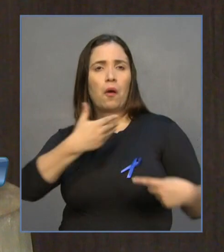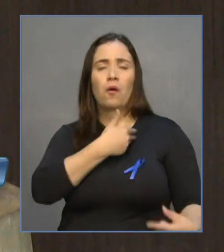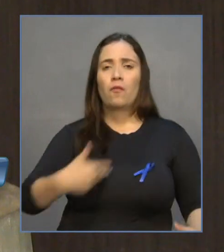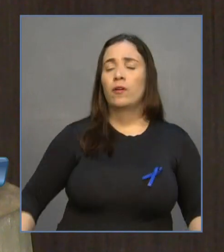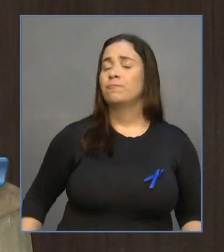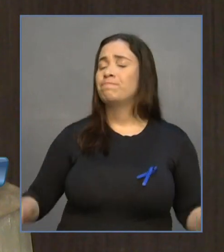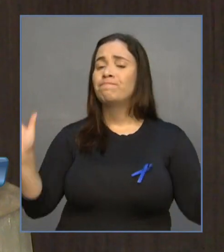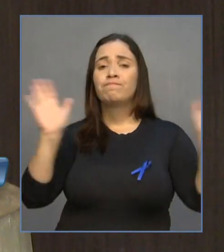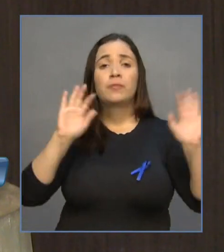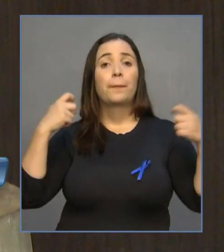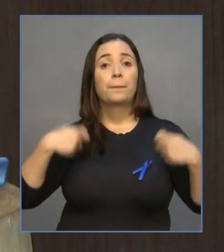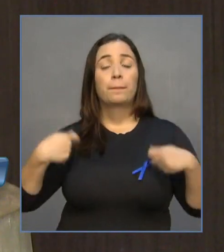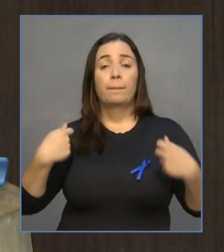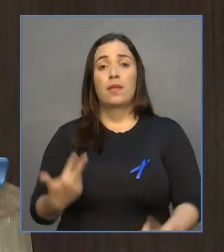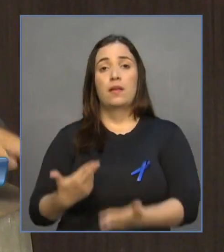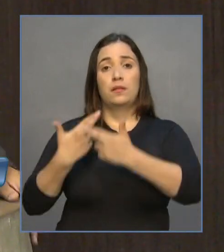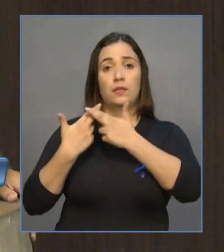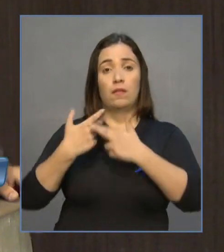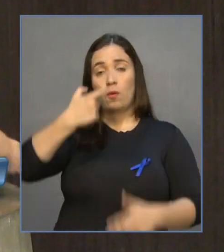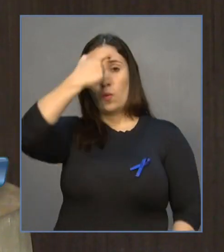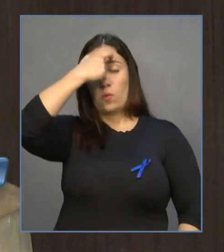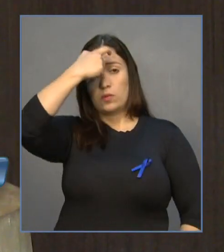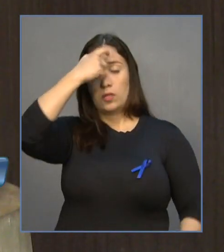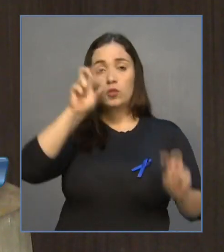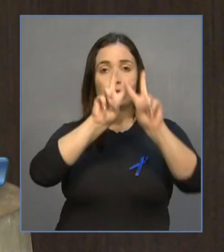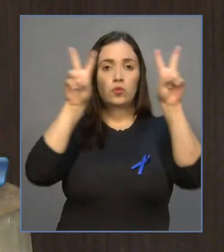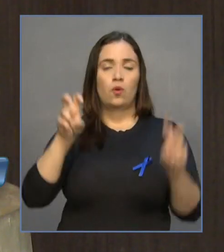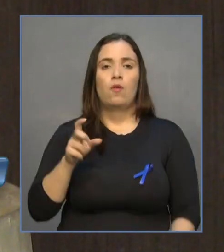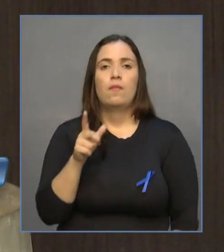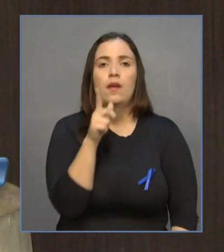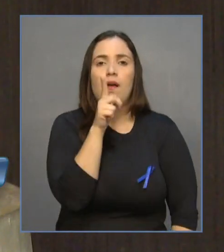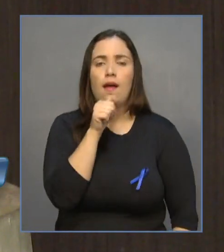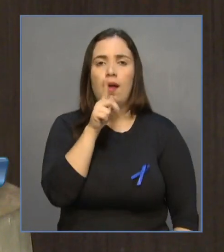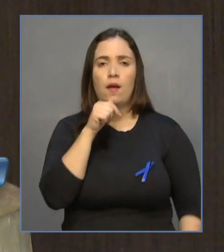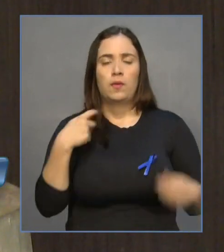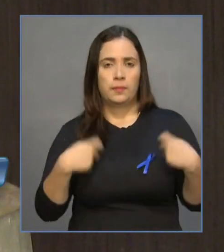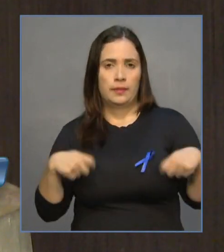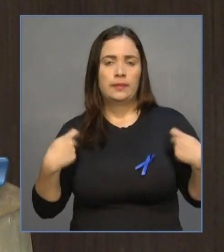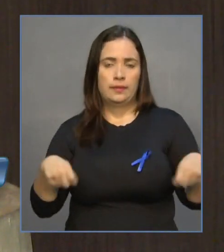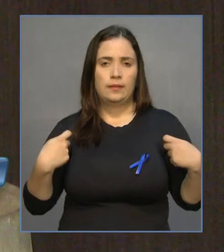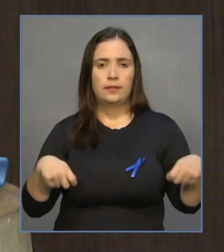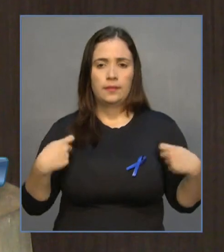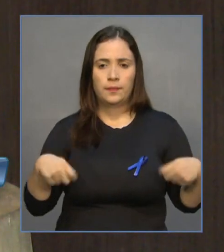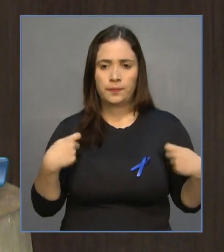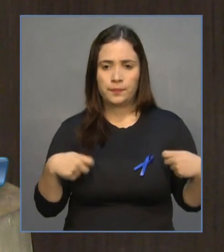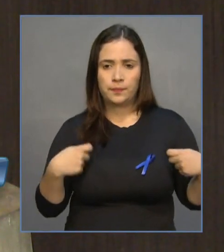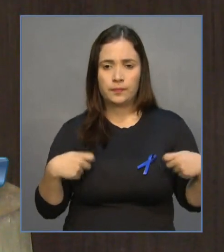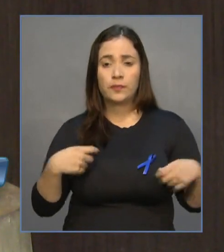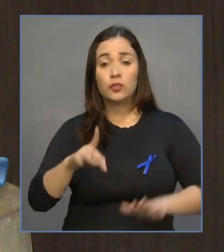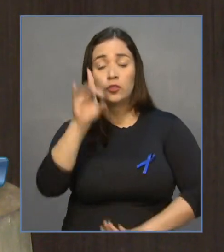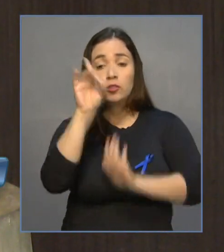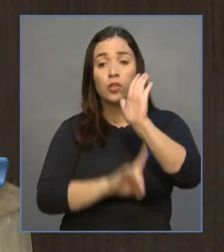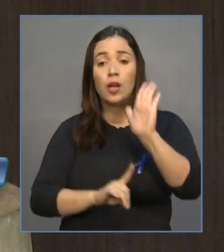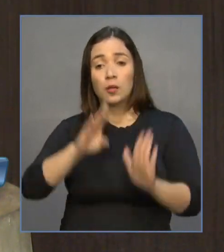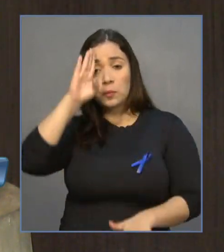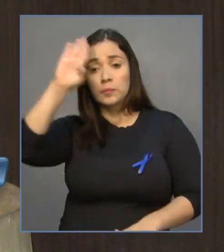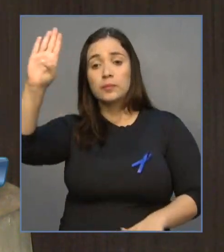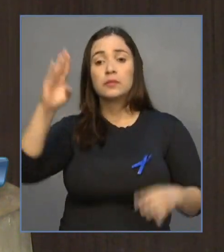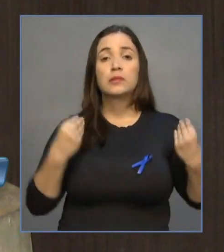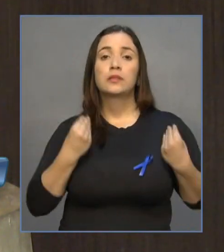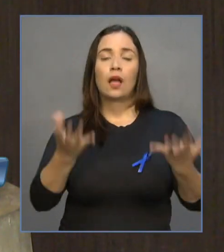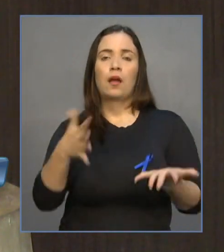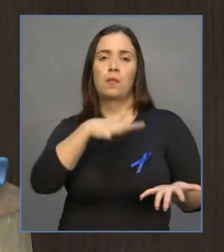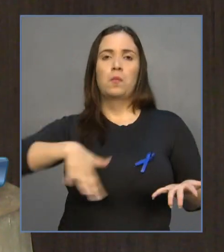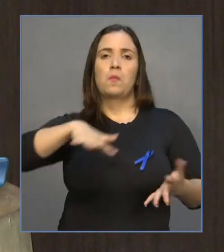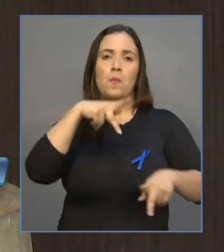de responsabilidade com a água. É uma questão de responsabilidade com o direito fundamental à água.